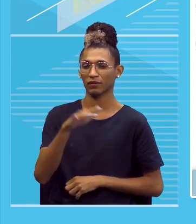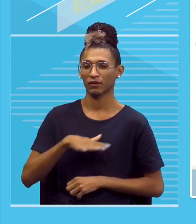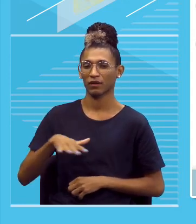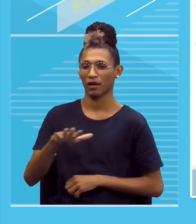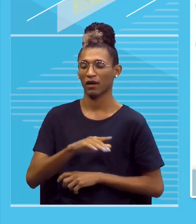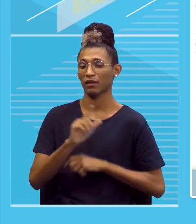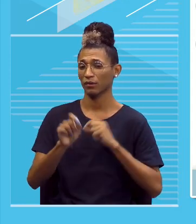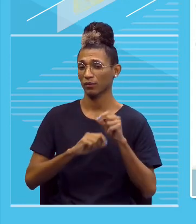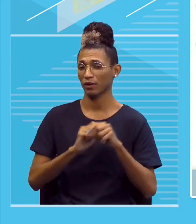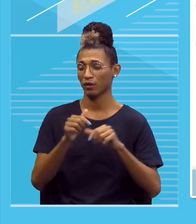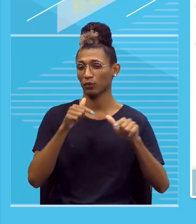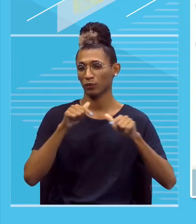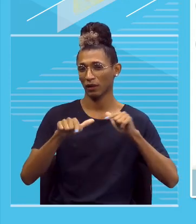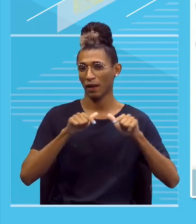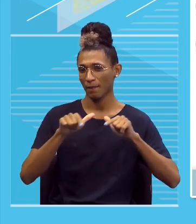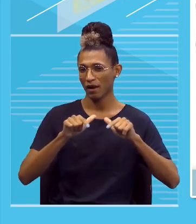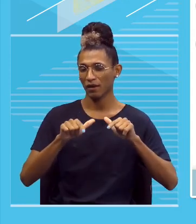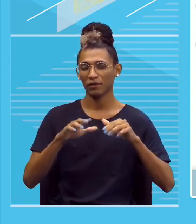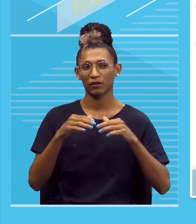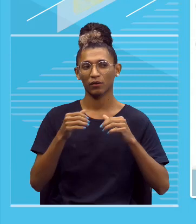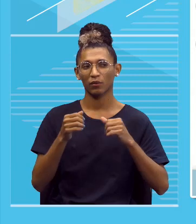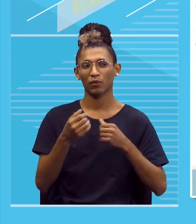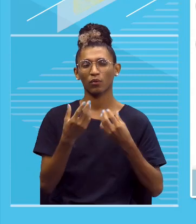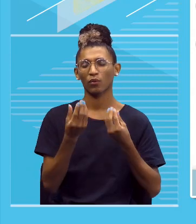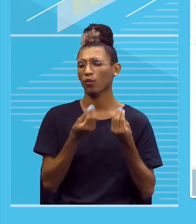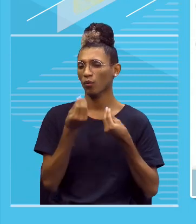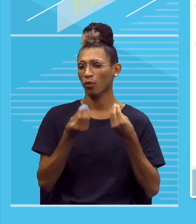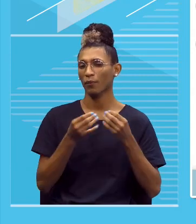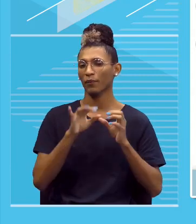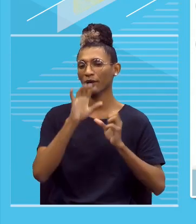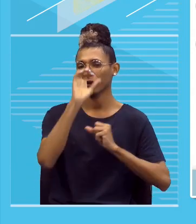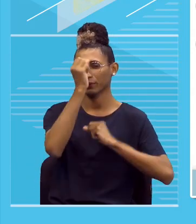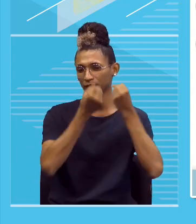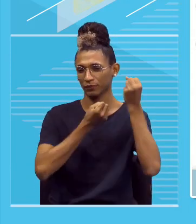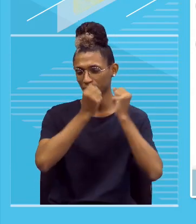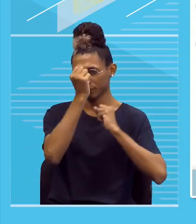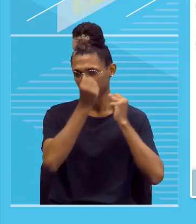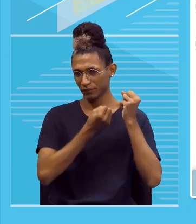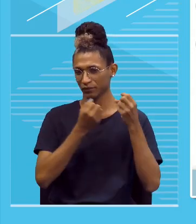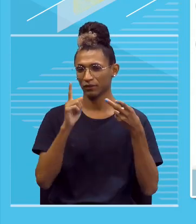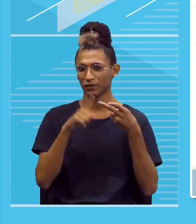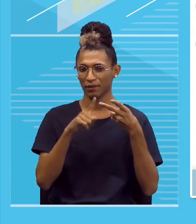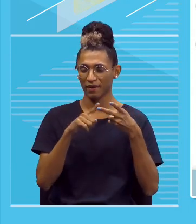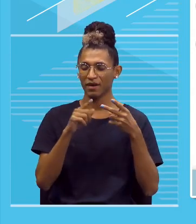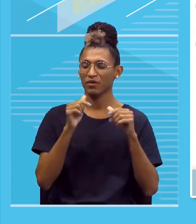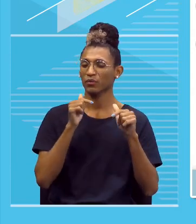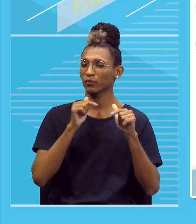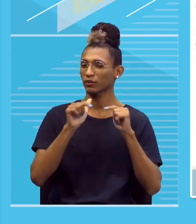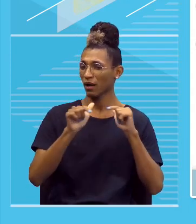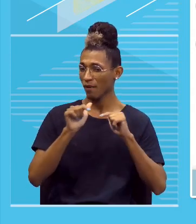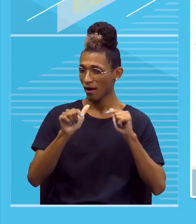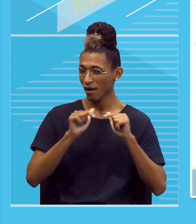da atividade econômica quais indústria comércio